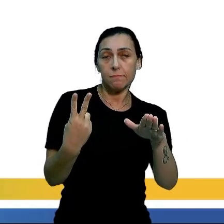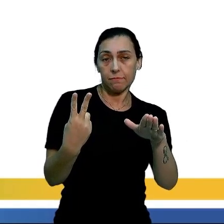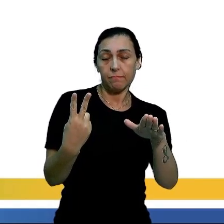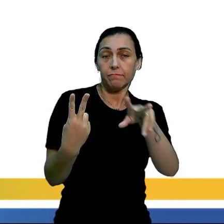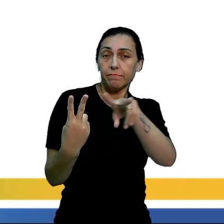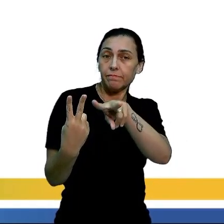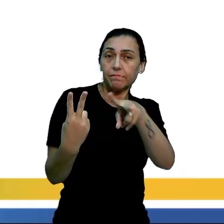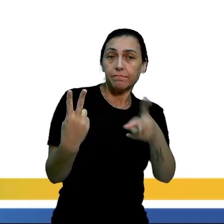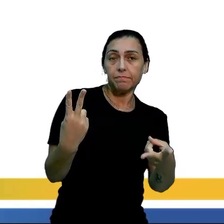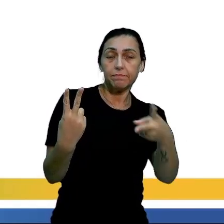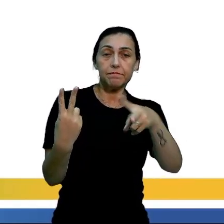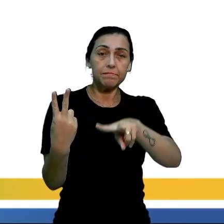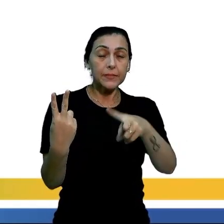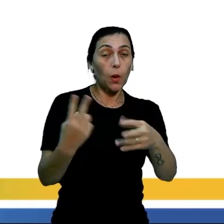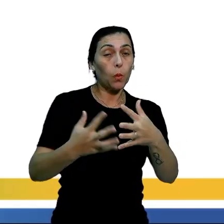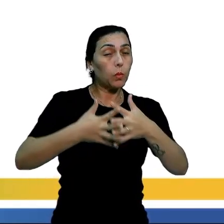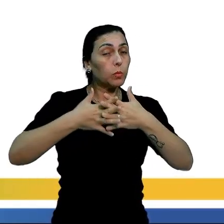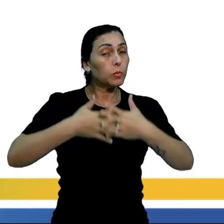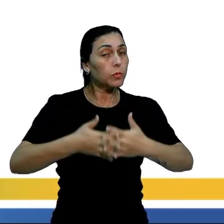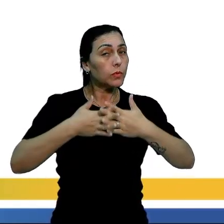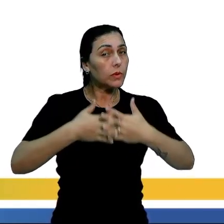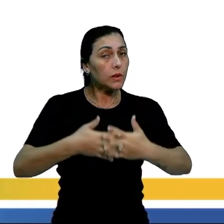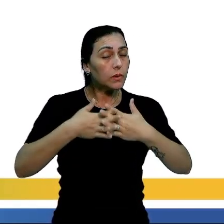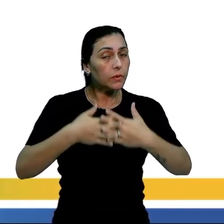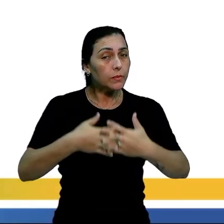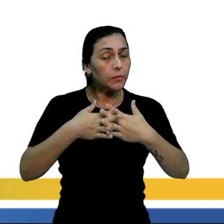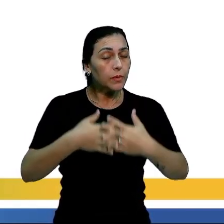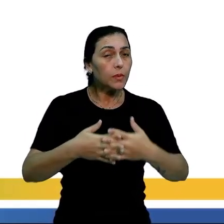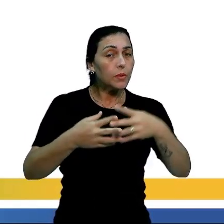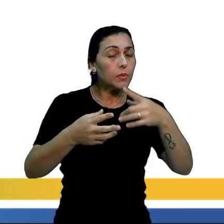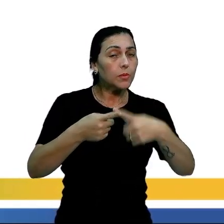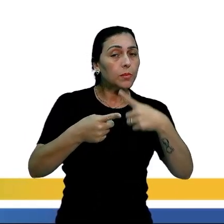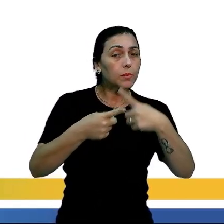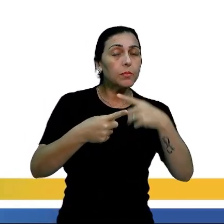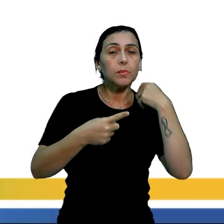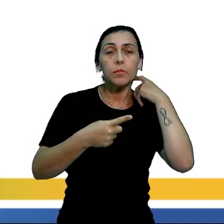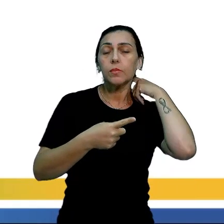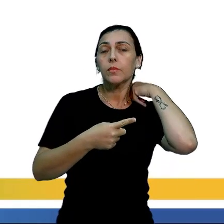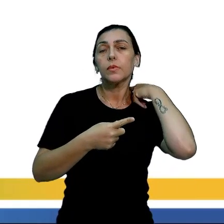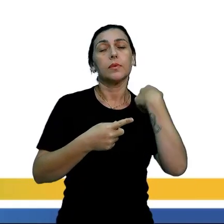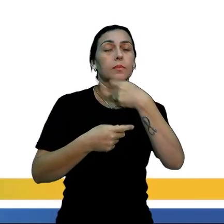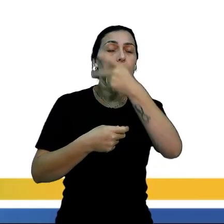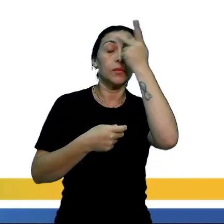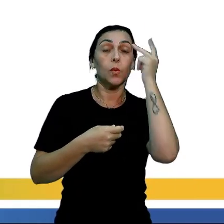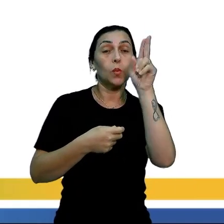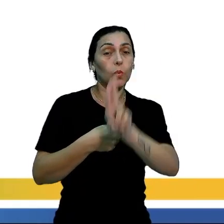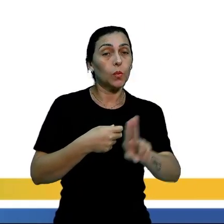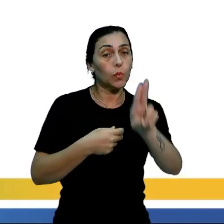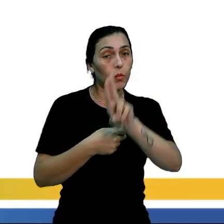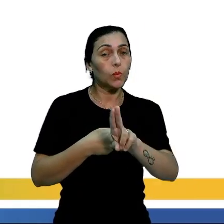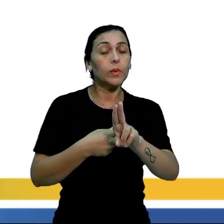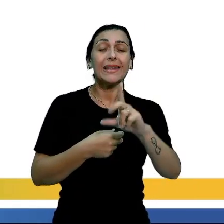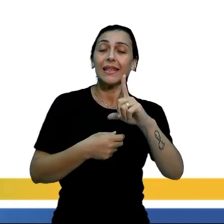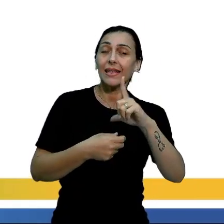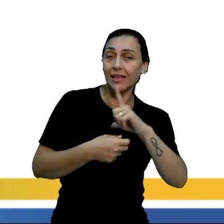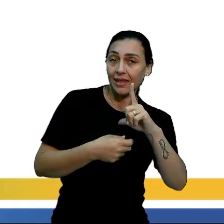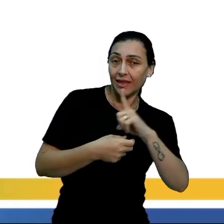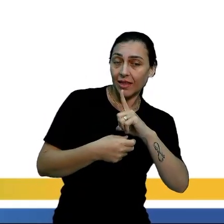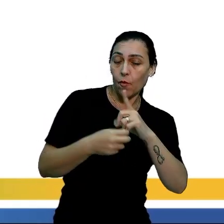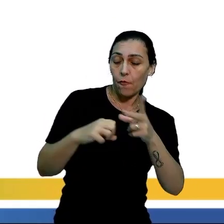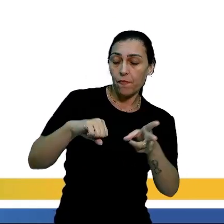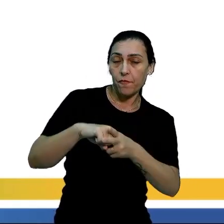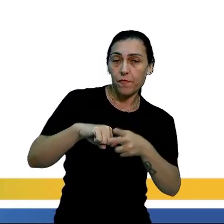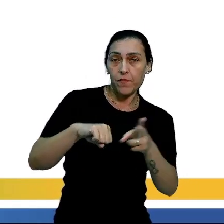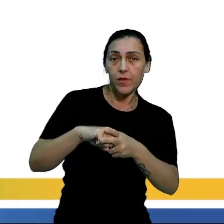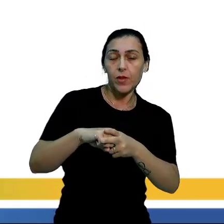portuguesa e que geram mais confusão, né? Porque, às vezes, a pessoa usa um verbo ter, né,